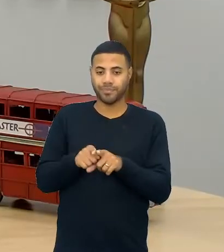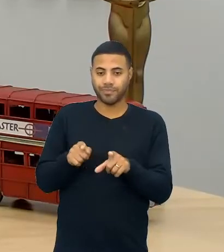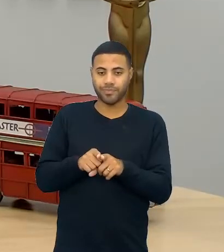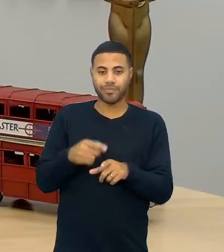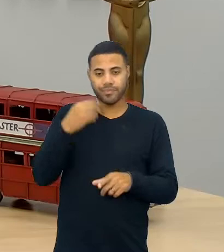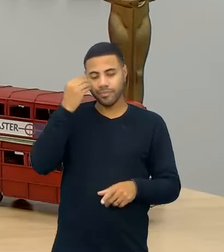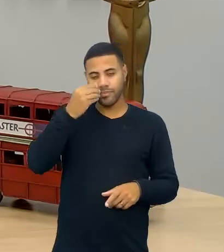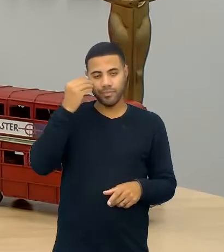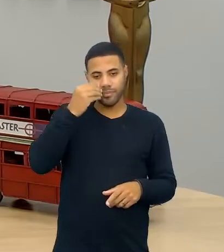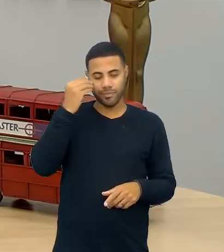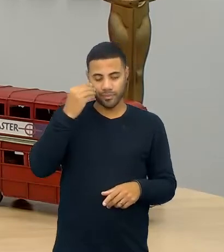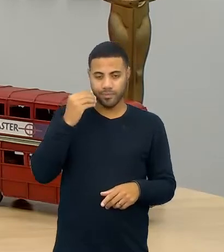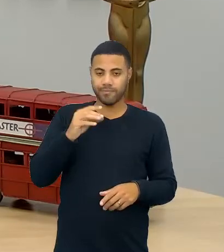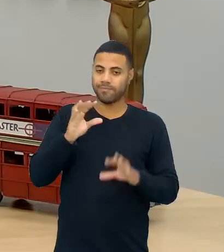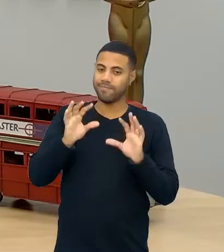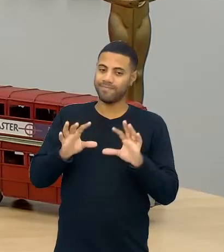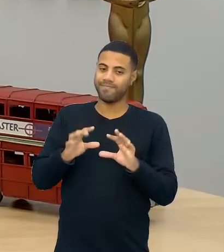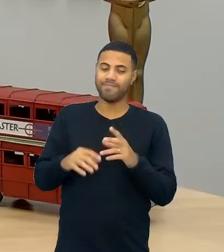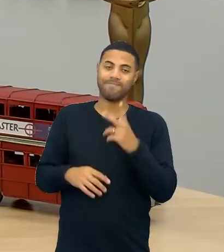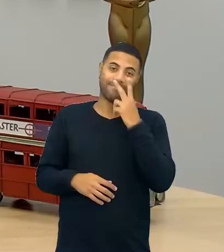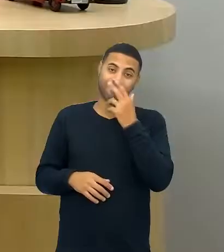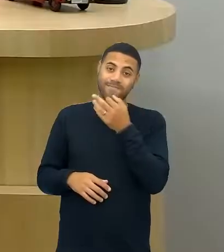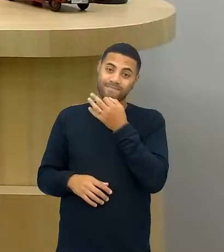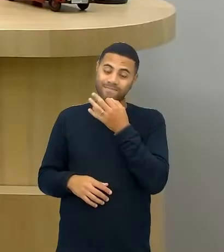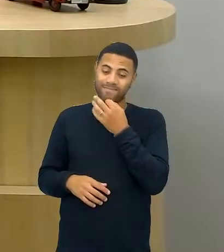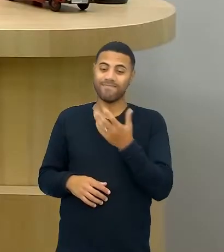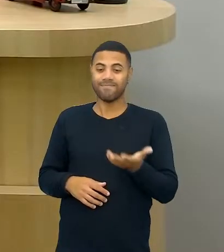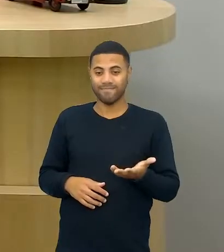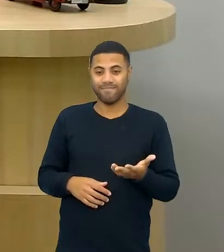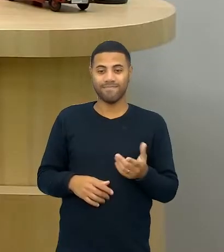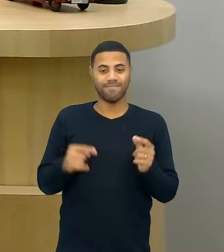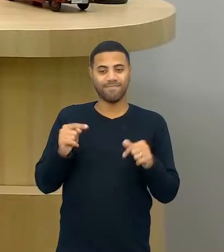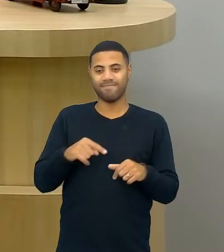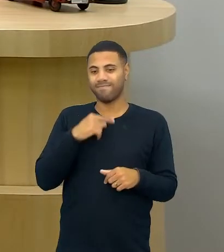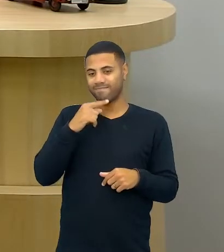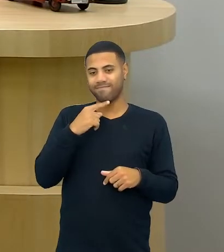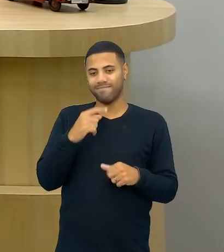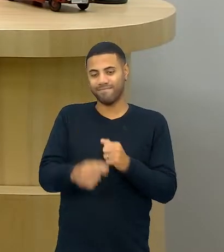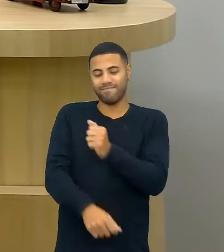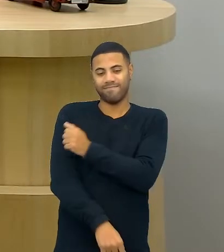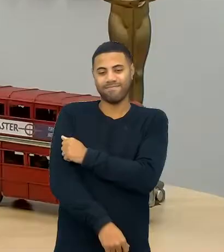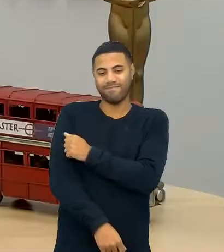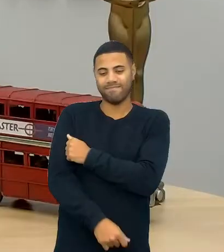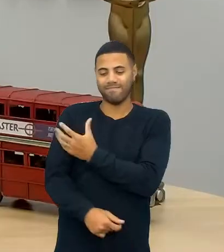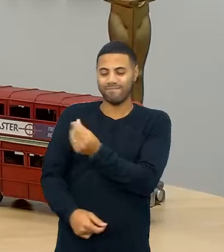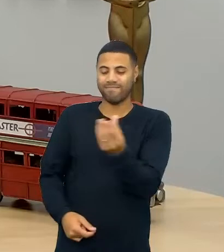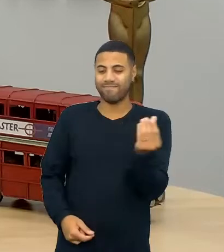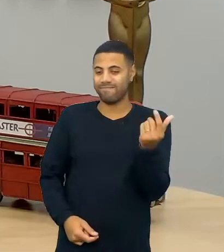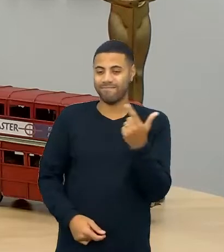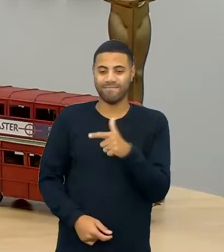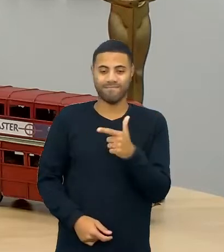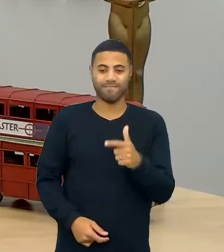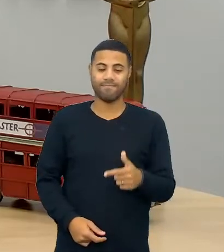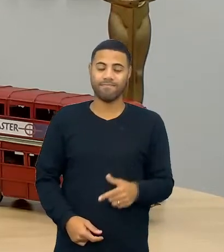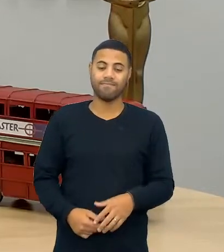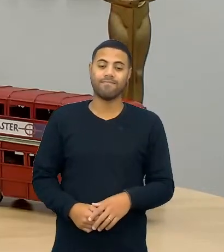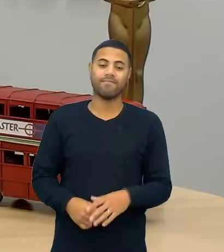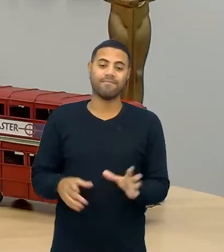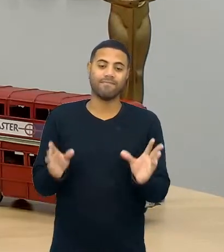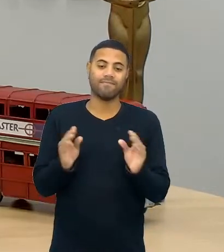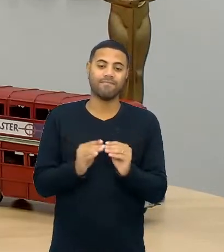experimentação dessas profissões. O que você achou? Adorei. Só que aqui a gente não tem estudante jogando. Então, nós vamos fazer o seguinte, Lana, só